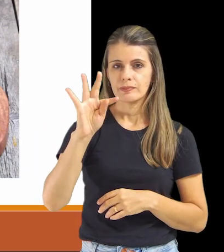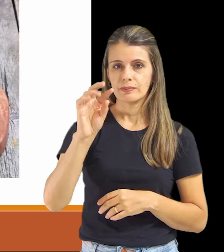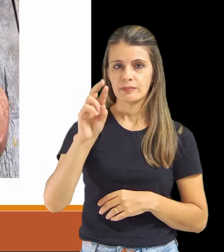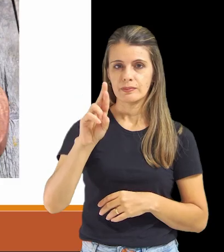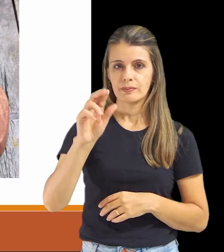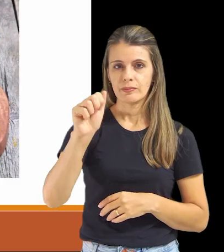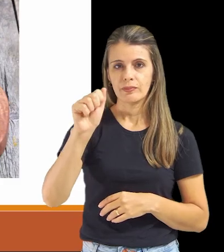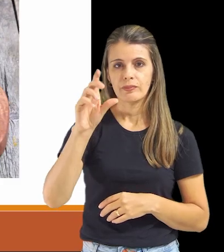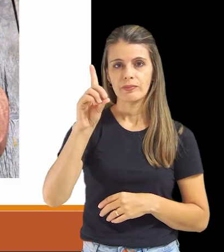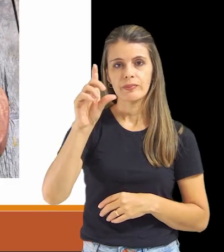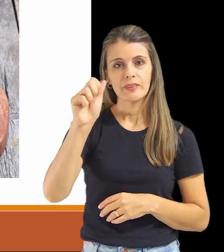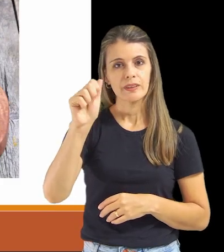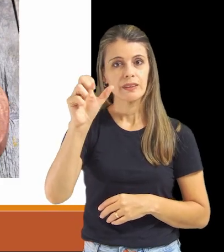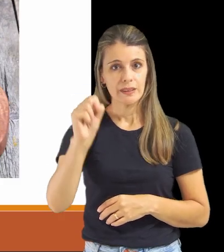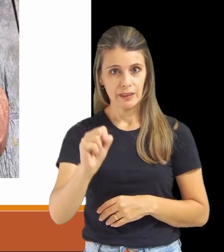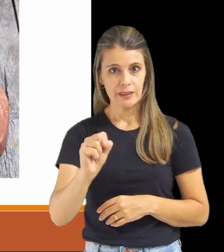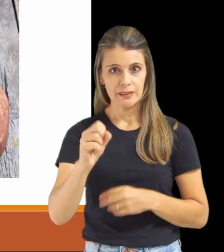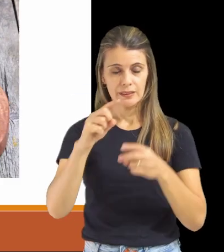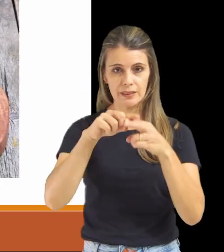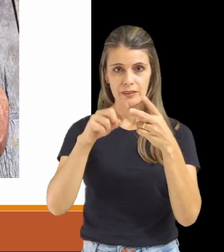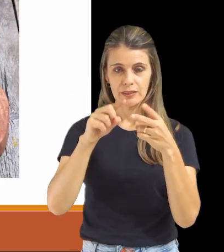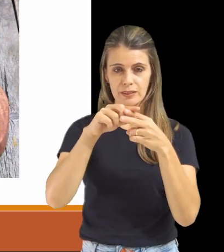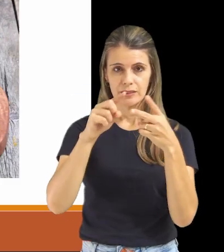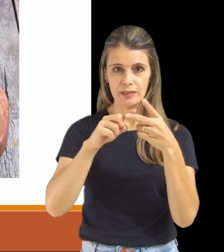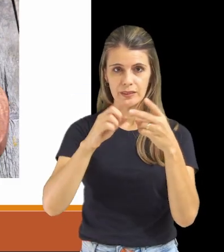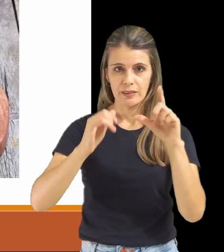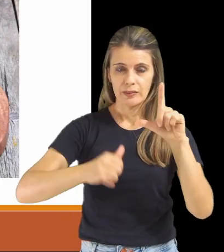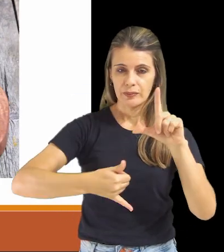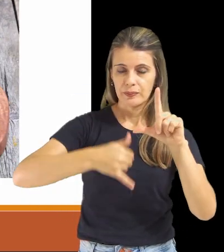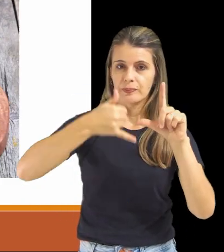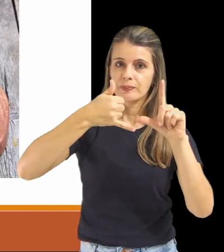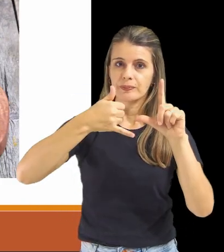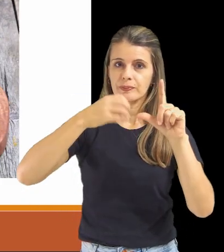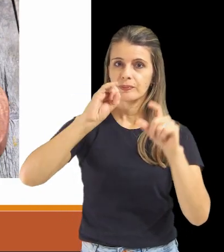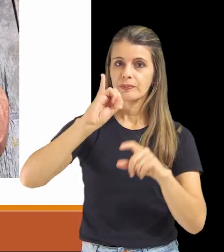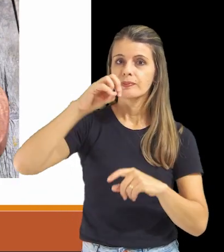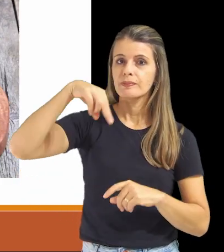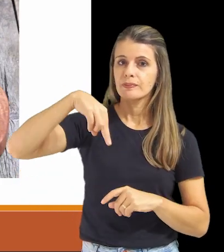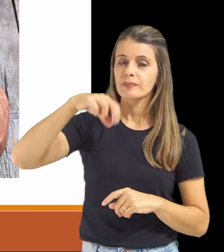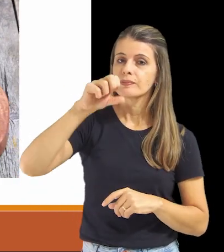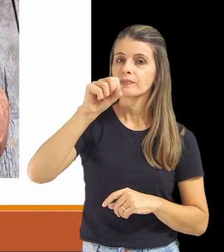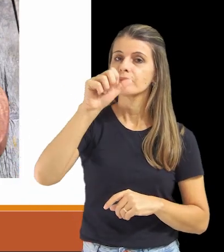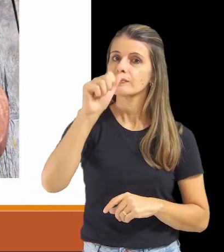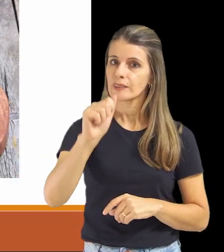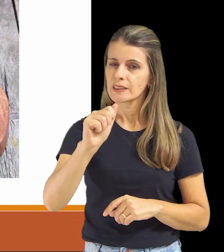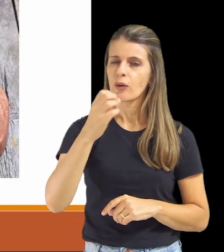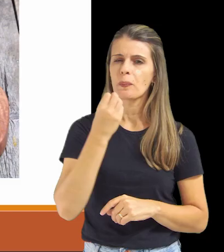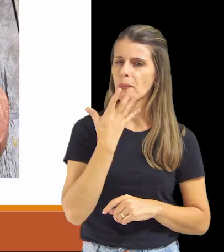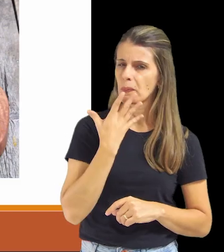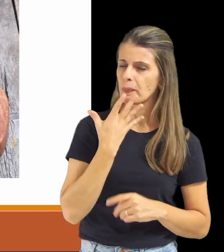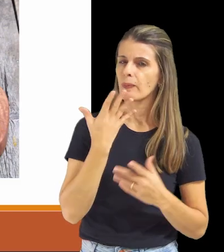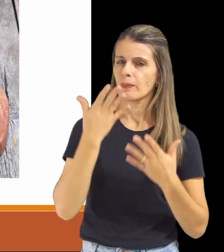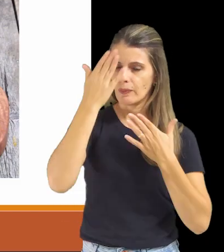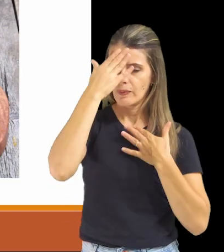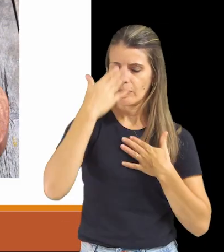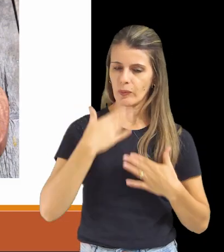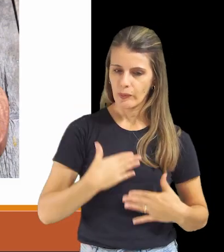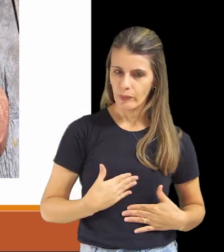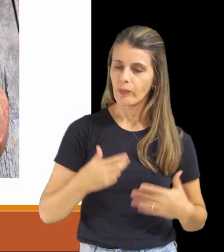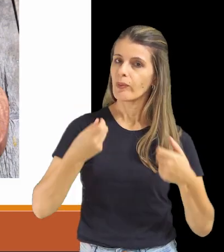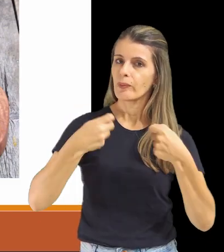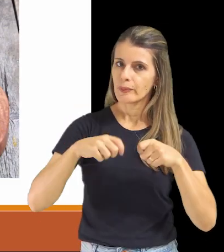tenho ligação dupla, né? Então, as gorduras insaturadas são chamadas gordura do bem, que o